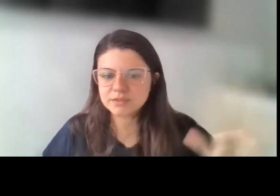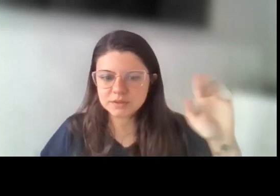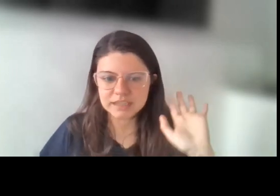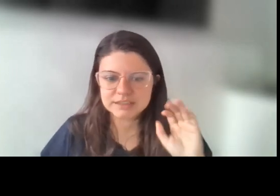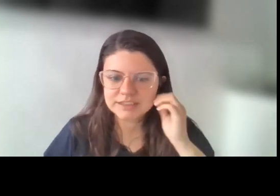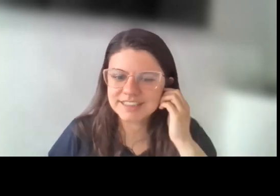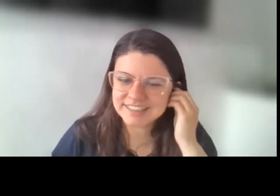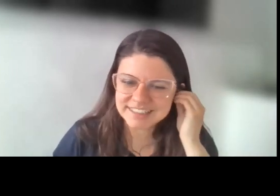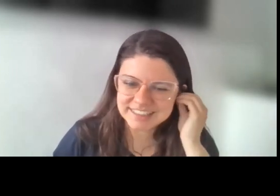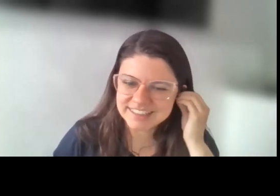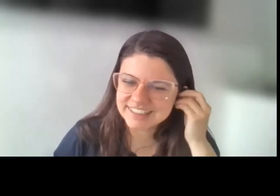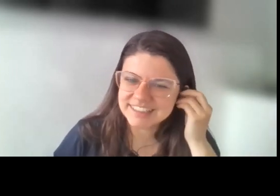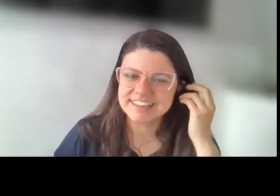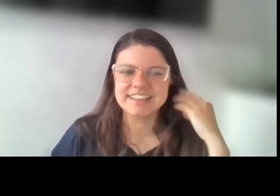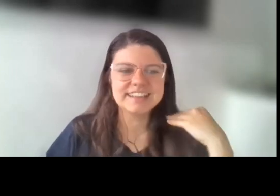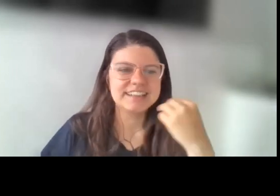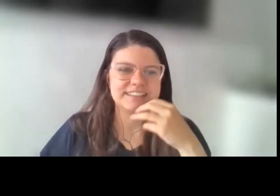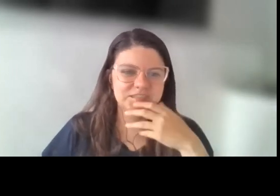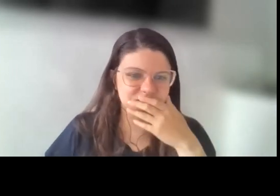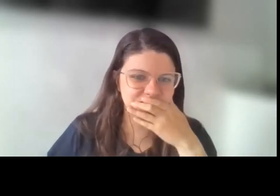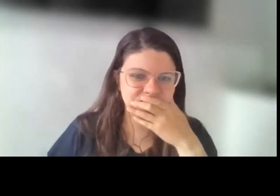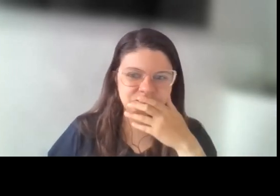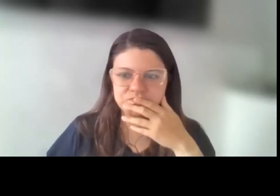Mas fiquem à vontade.